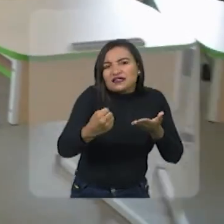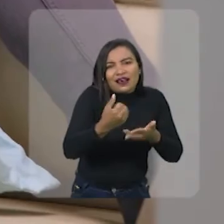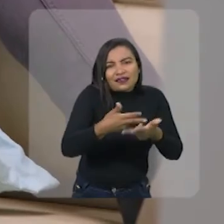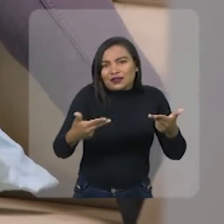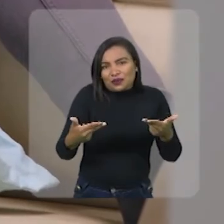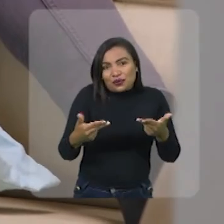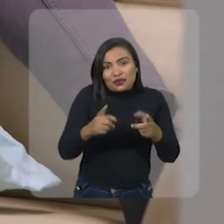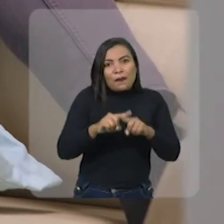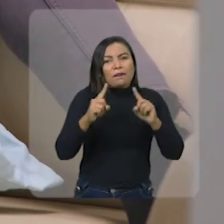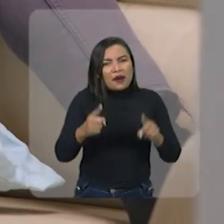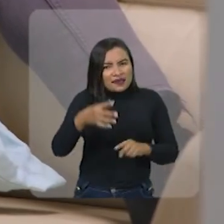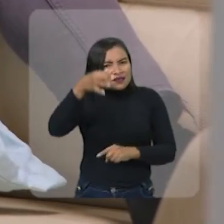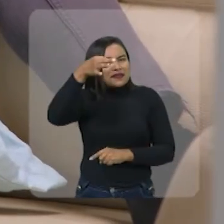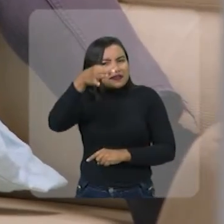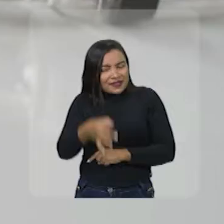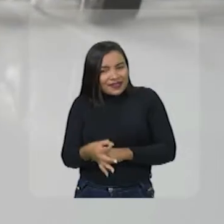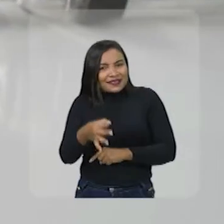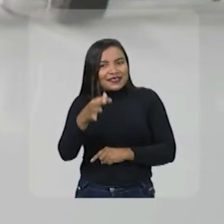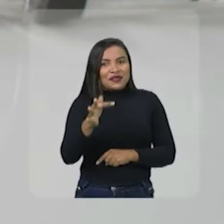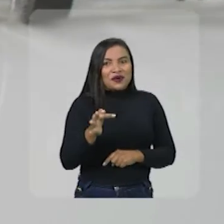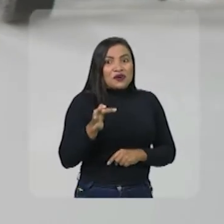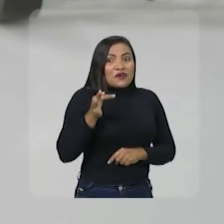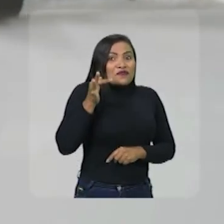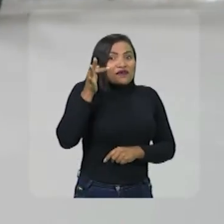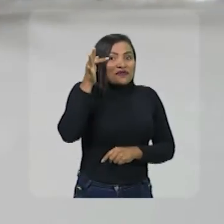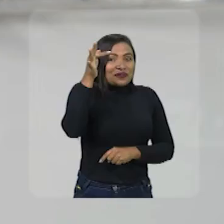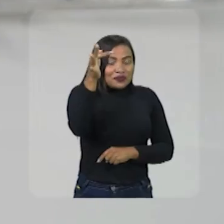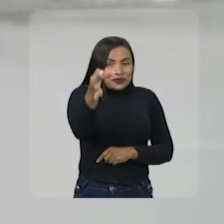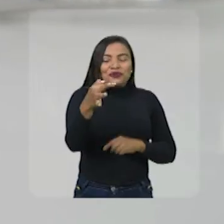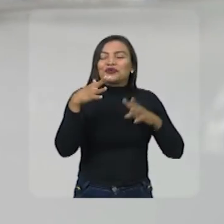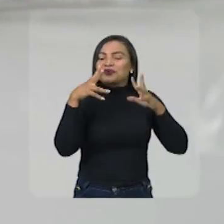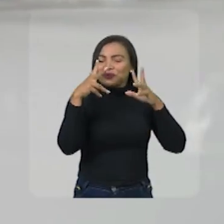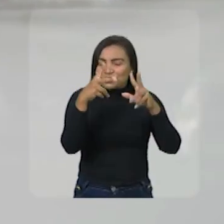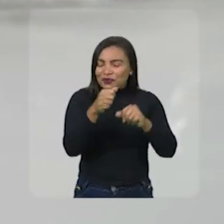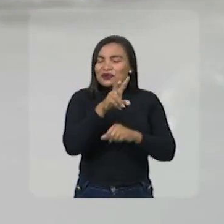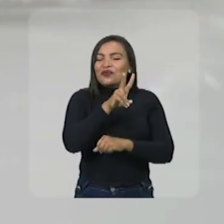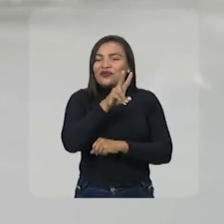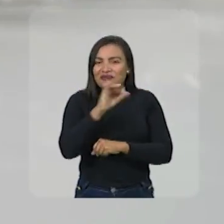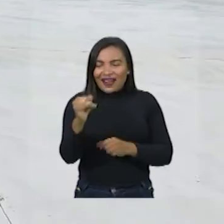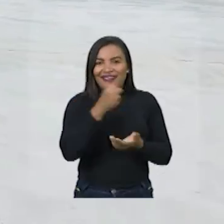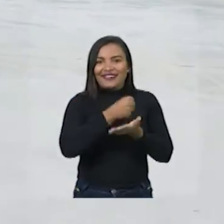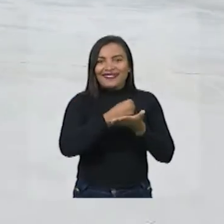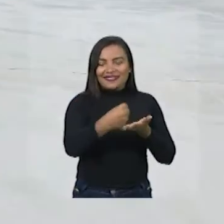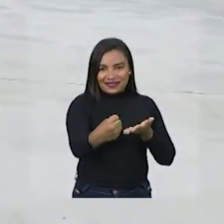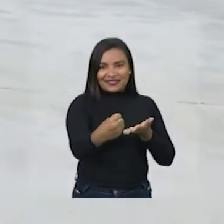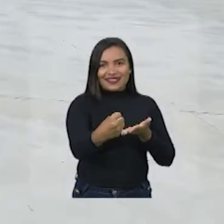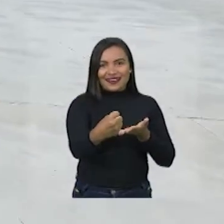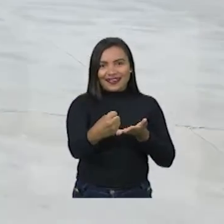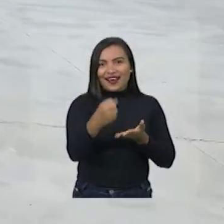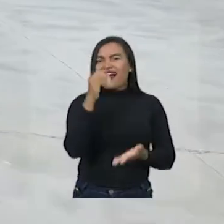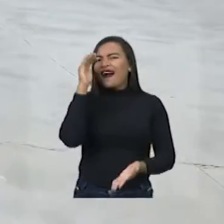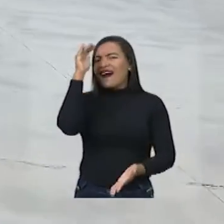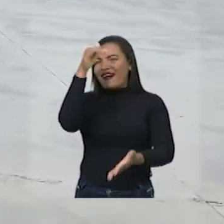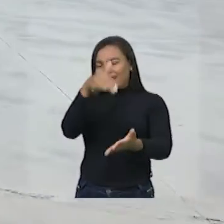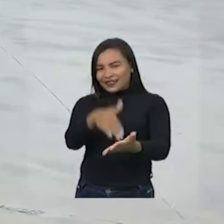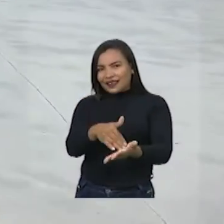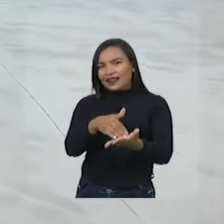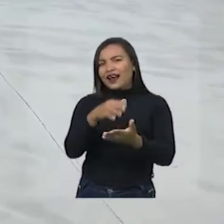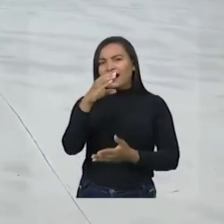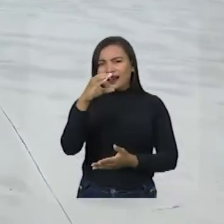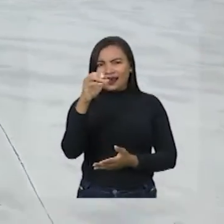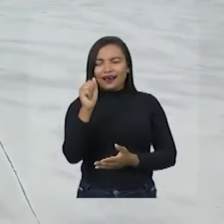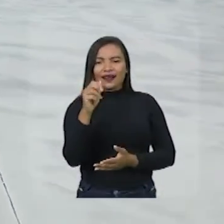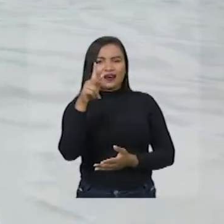menos ter uma certeza, a de que um dia tudo isso vai passar. E até lá, a CAPES e a